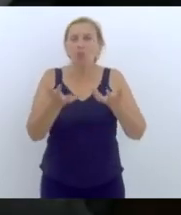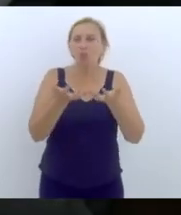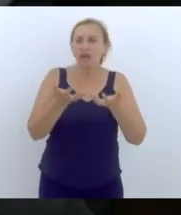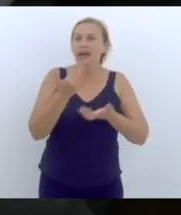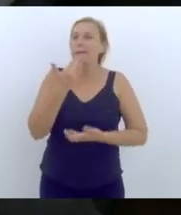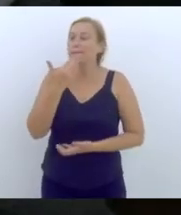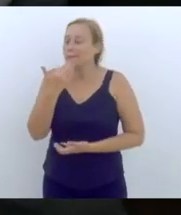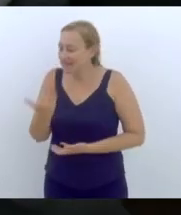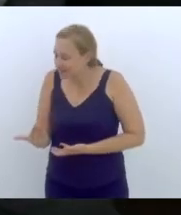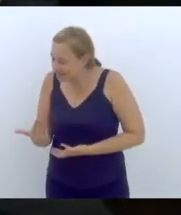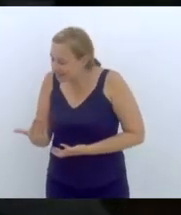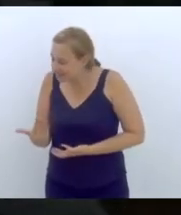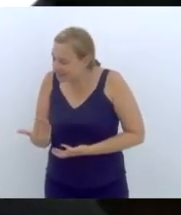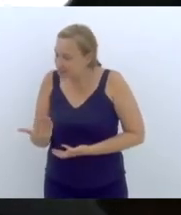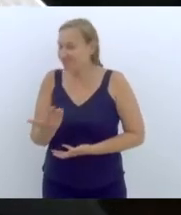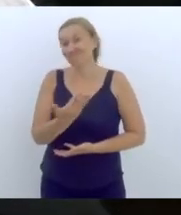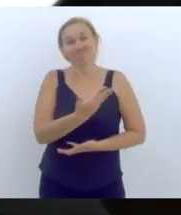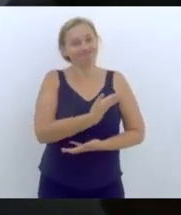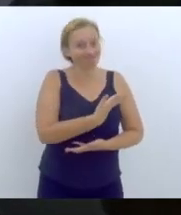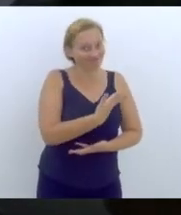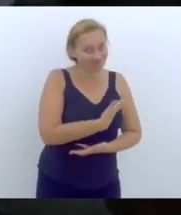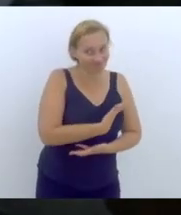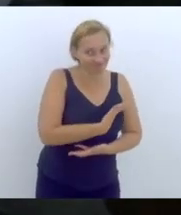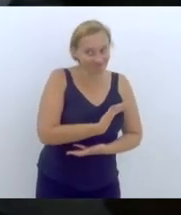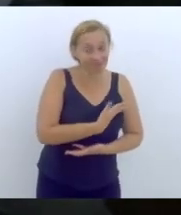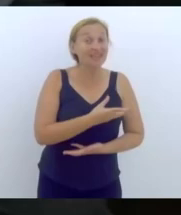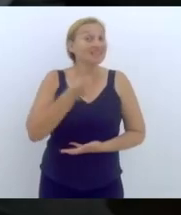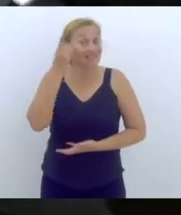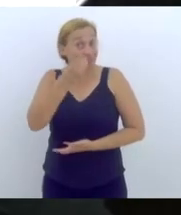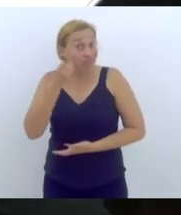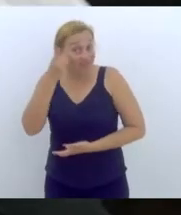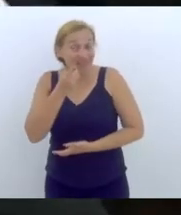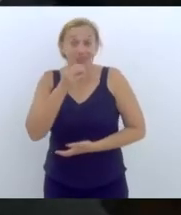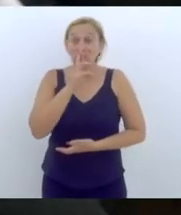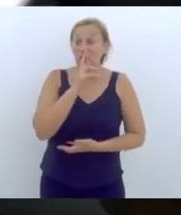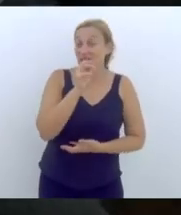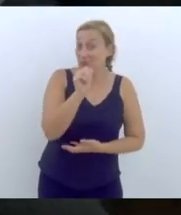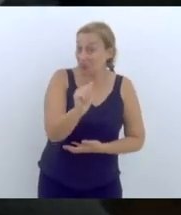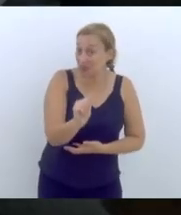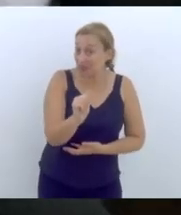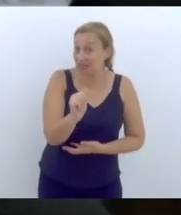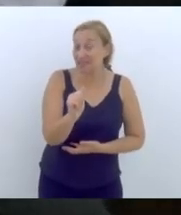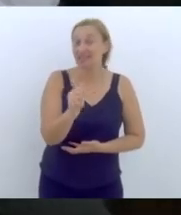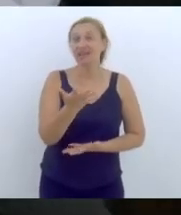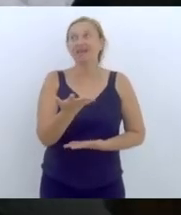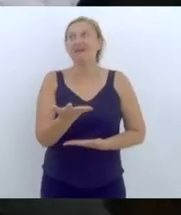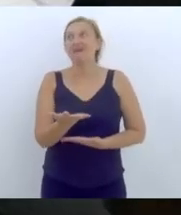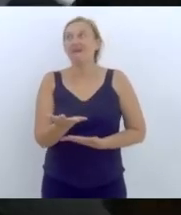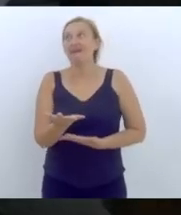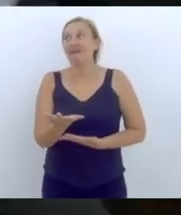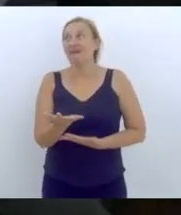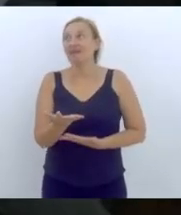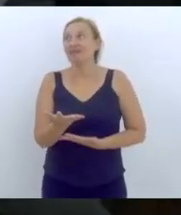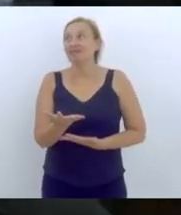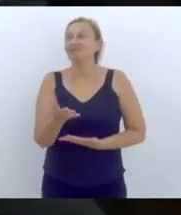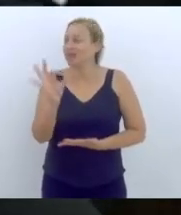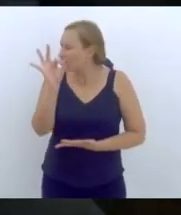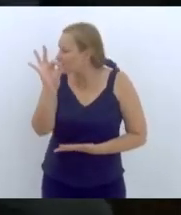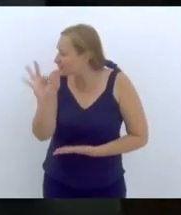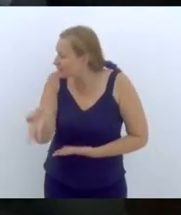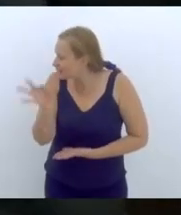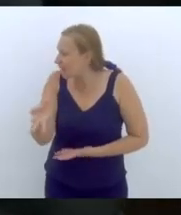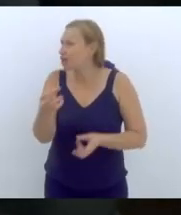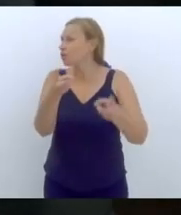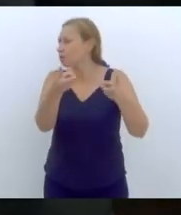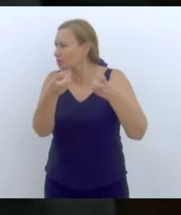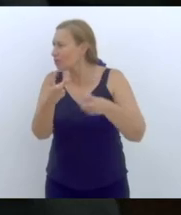apelar para os meus colegas, para o deputado Rodrigo Amorim, né, que estava correto quando